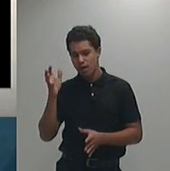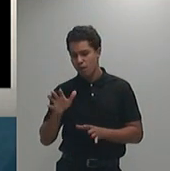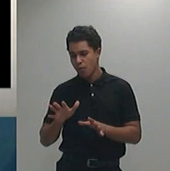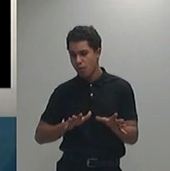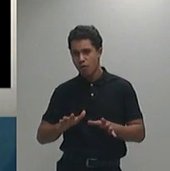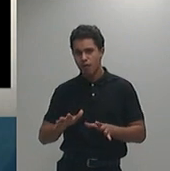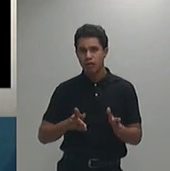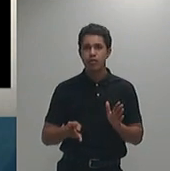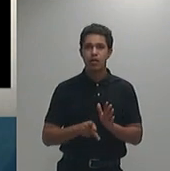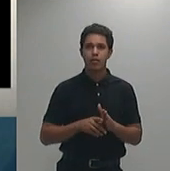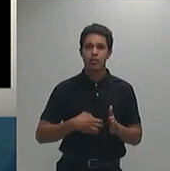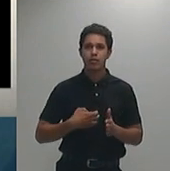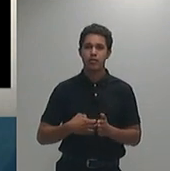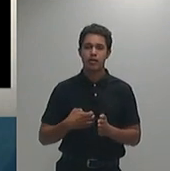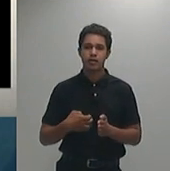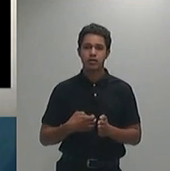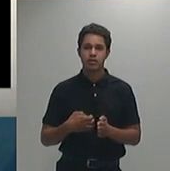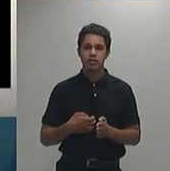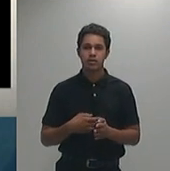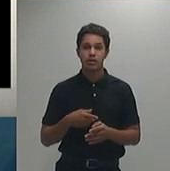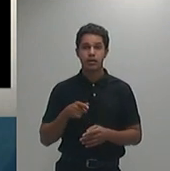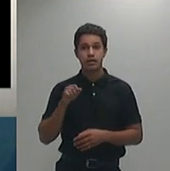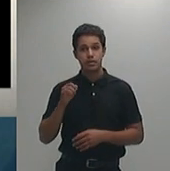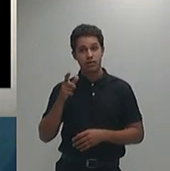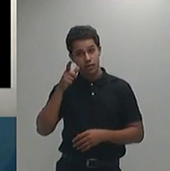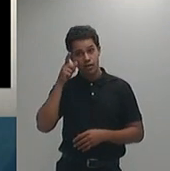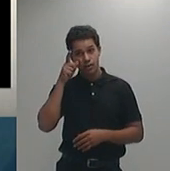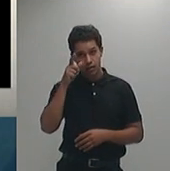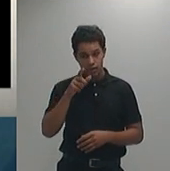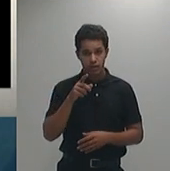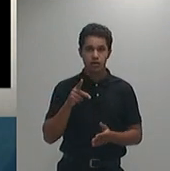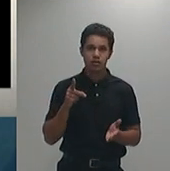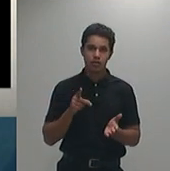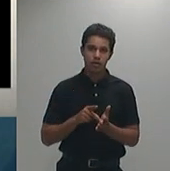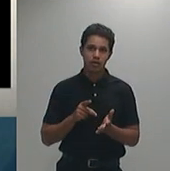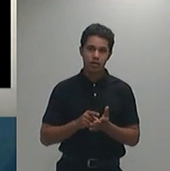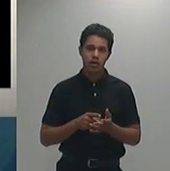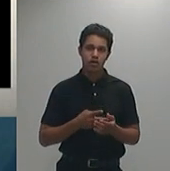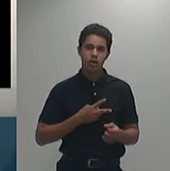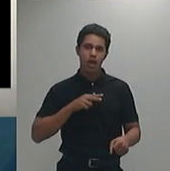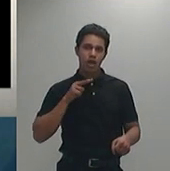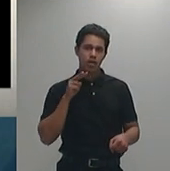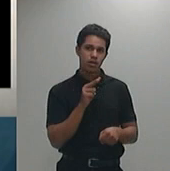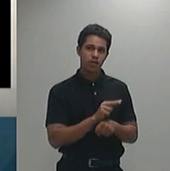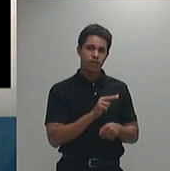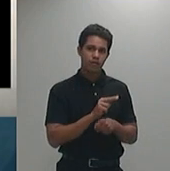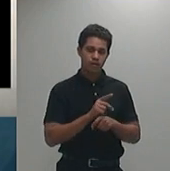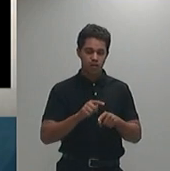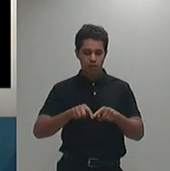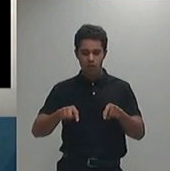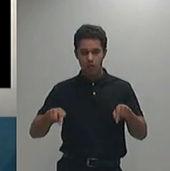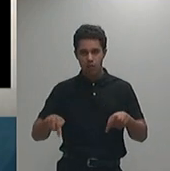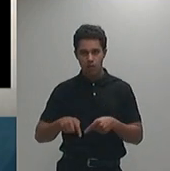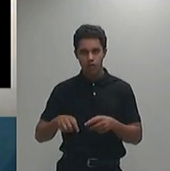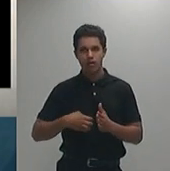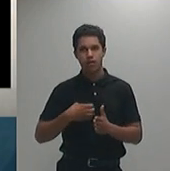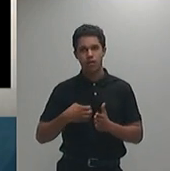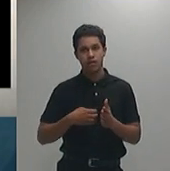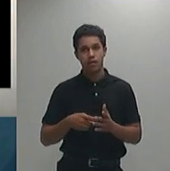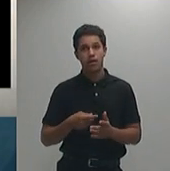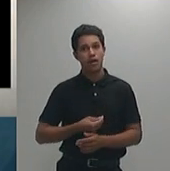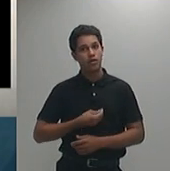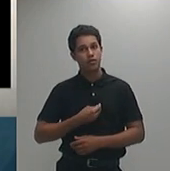pela companhia se o interesse efetivo dele a b e do patrimônio da companhia ele está